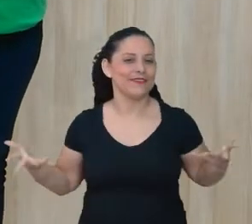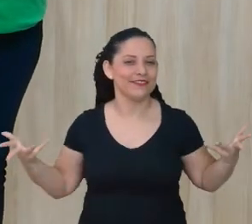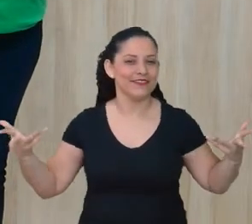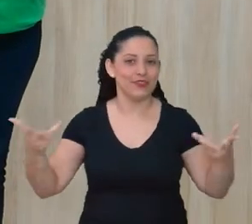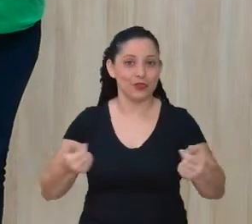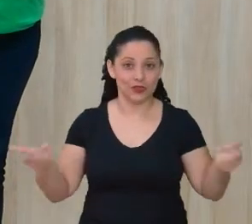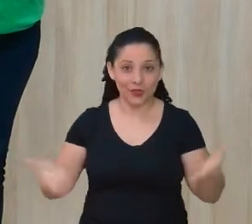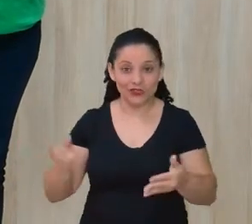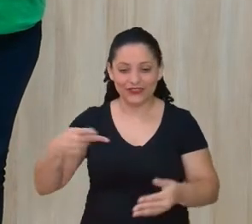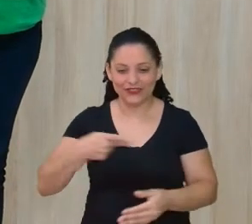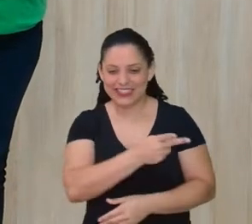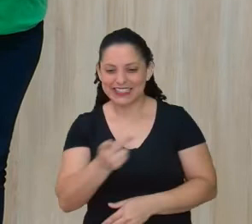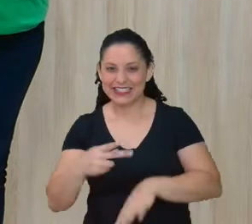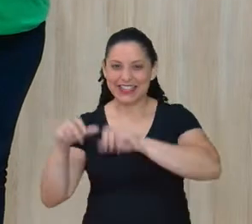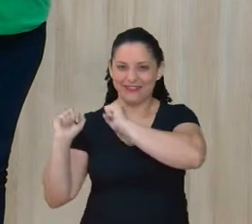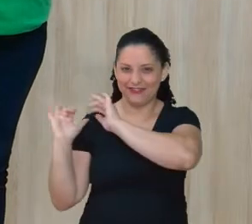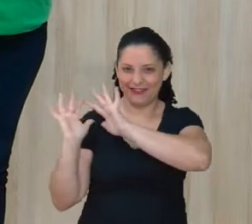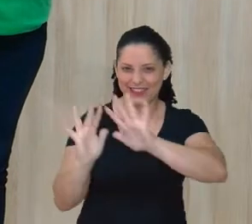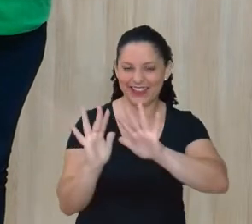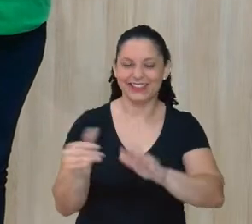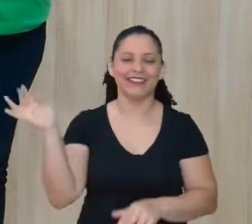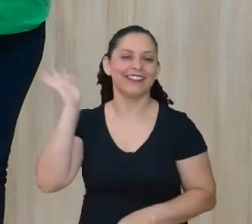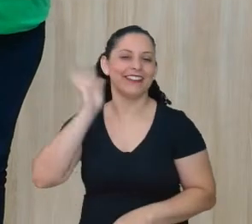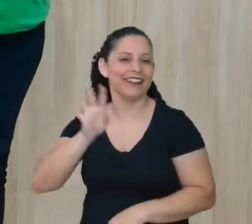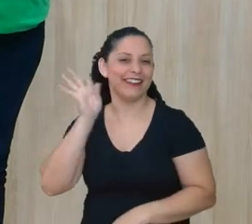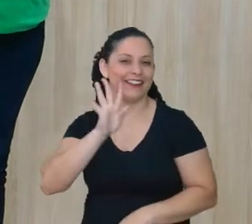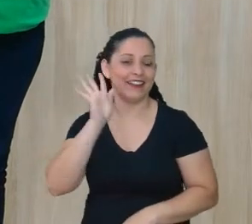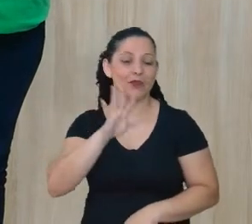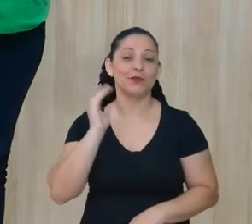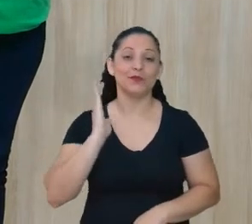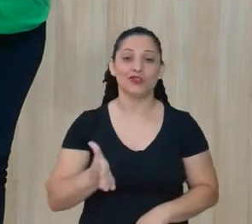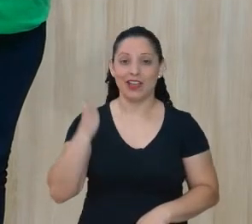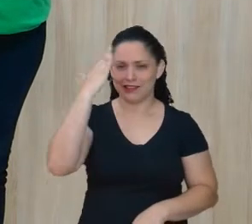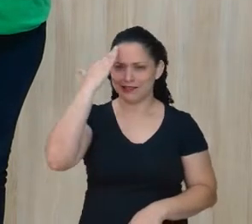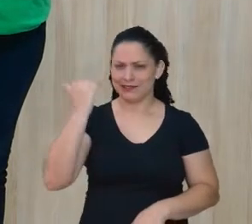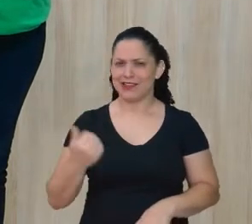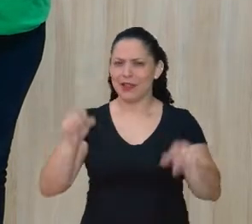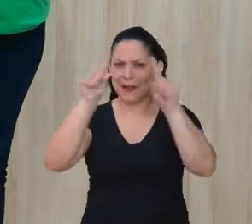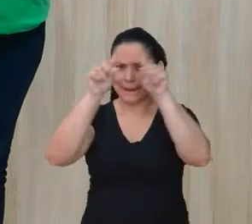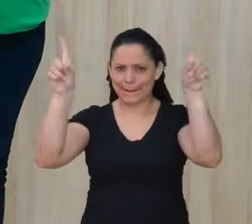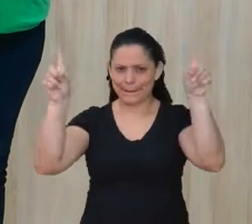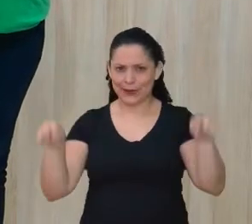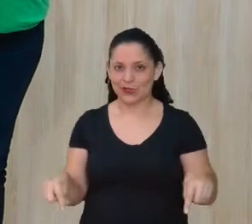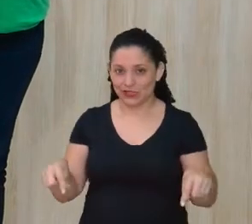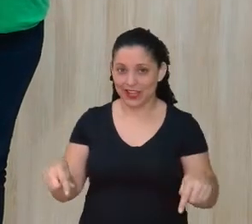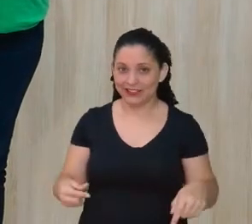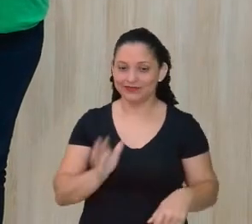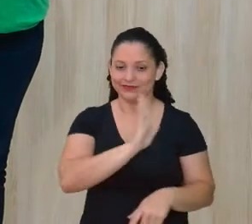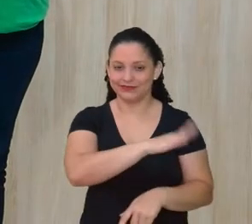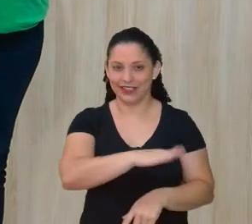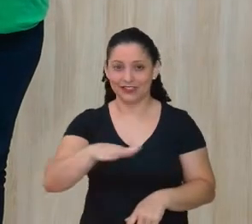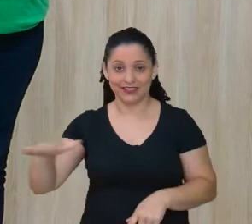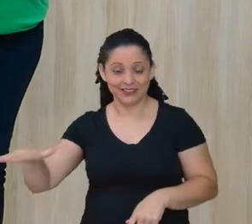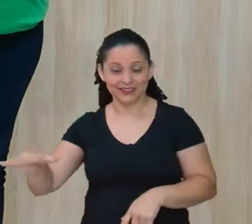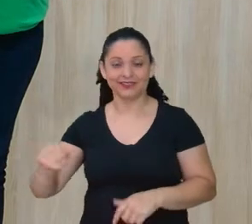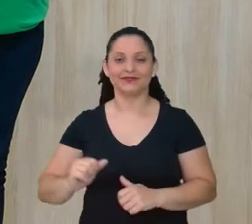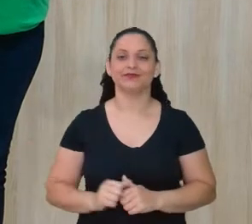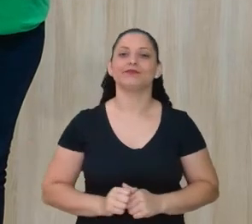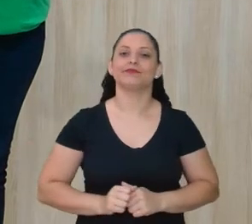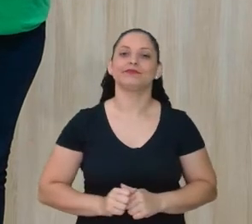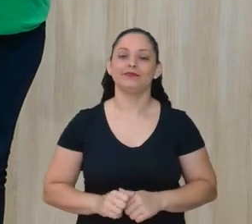teve visita hoje, né? Foi tudo massa, assim, já sabemos aqui de primeira mão do projetinho aí dos meninos. Então,